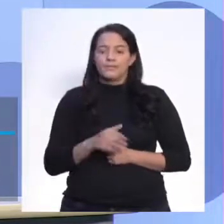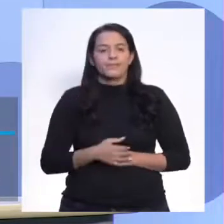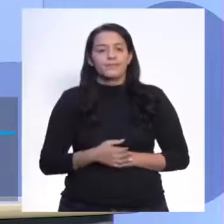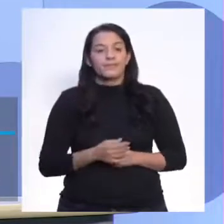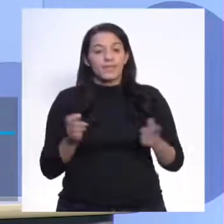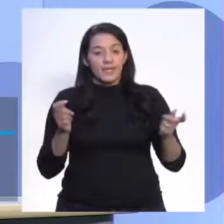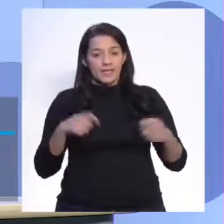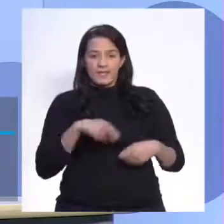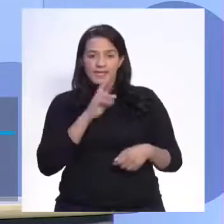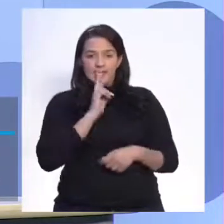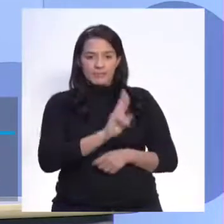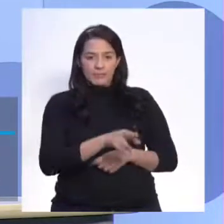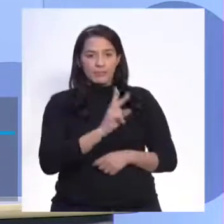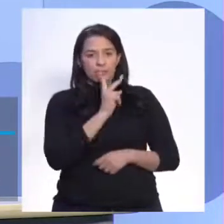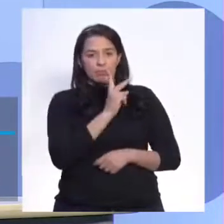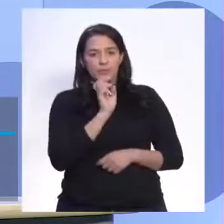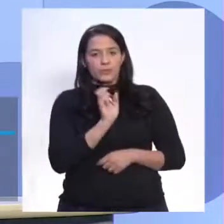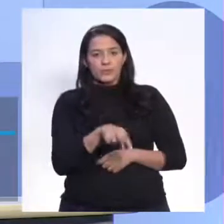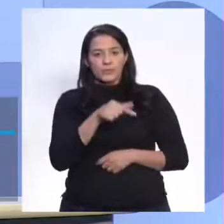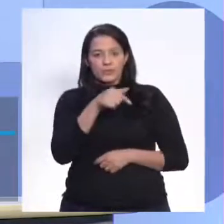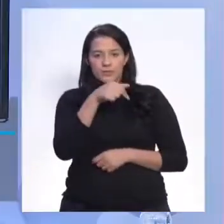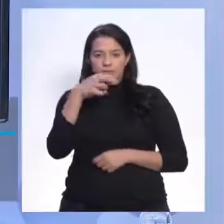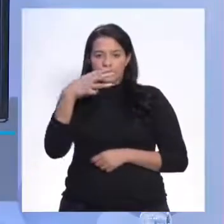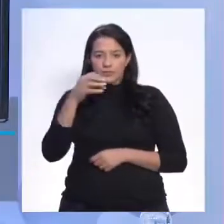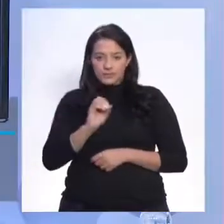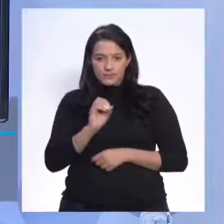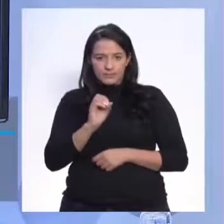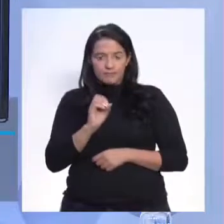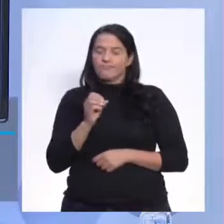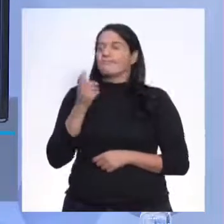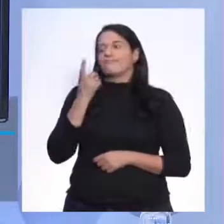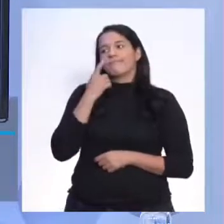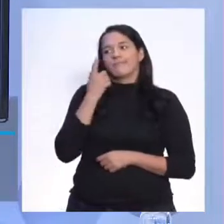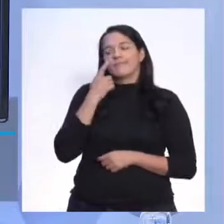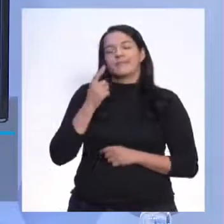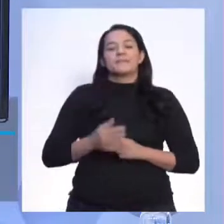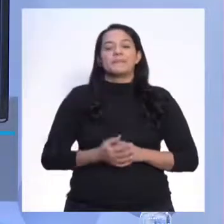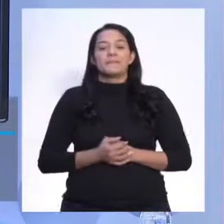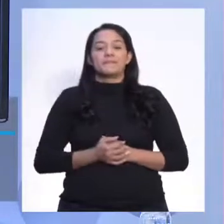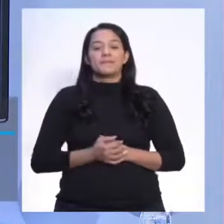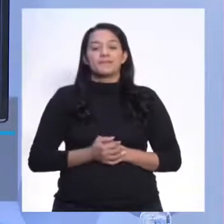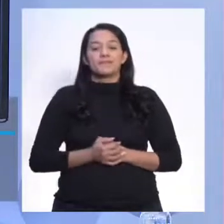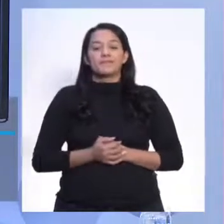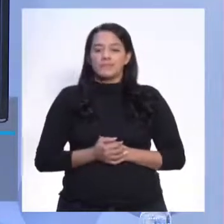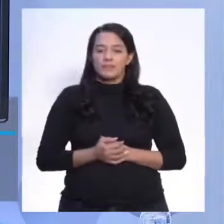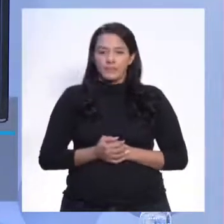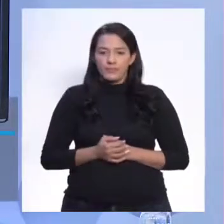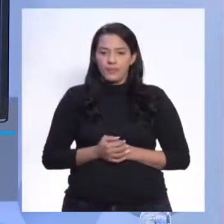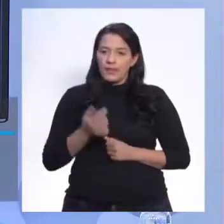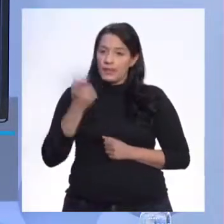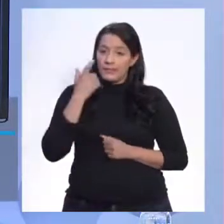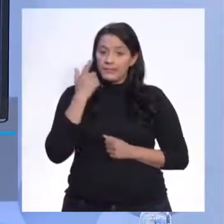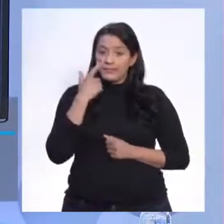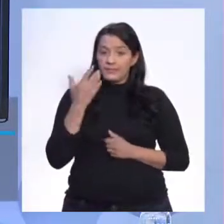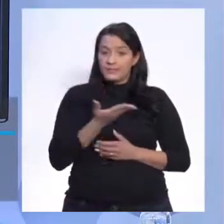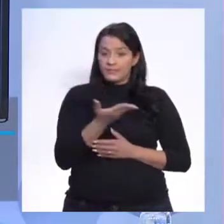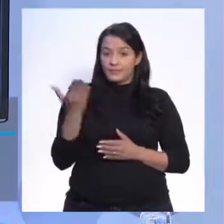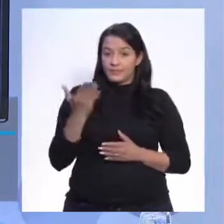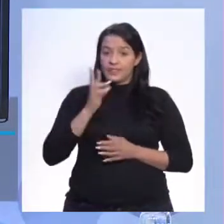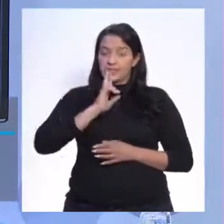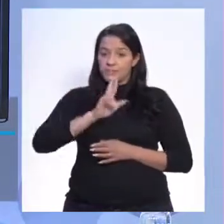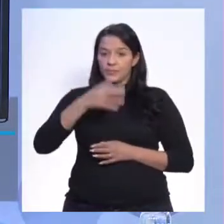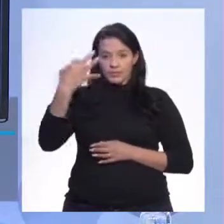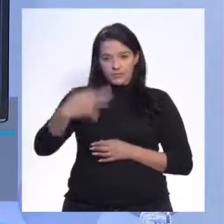dá 2.730? Vamos então verificar essa continha, né? Vamos ver e você vai conferir